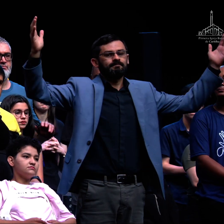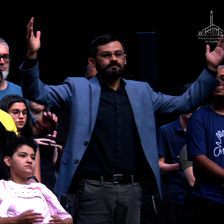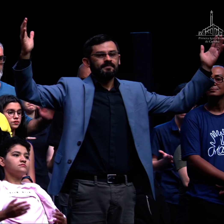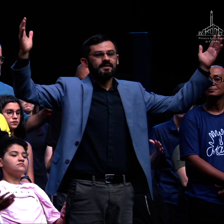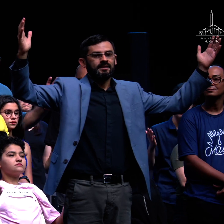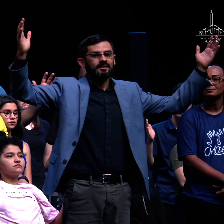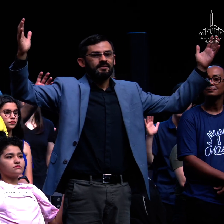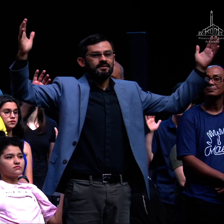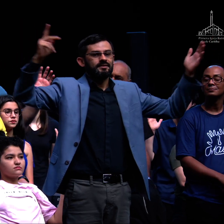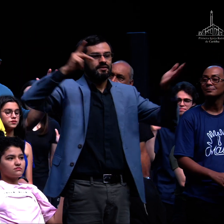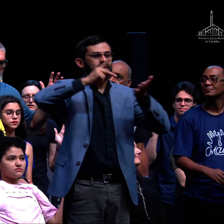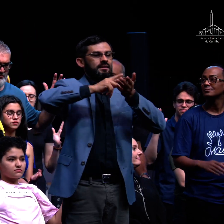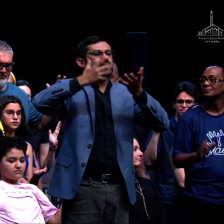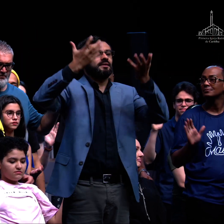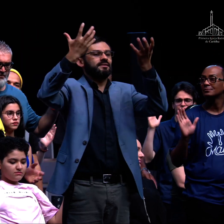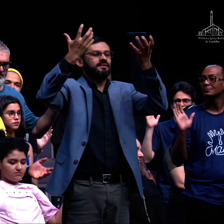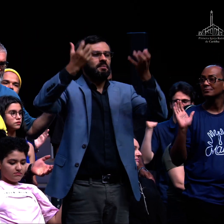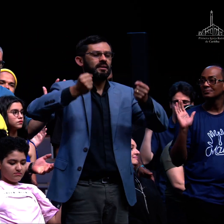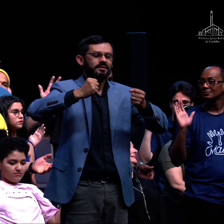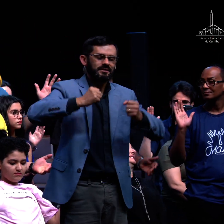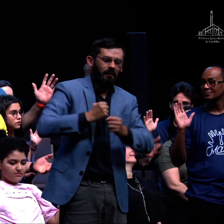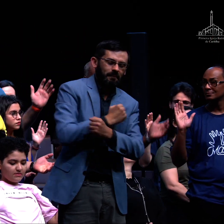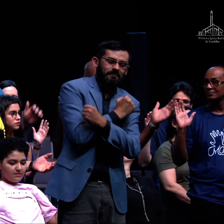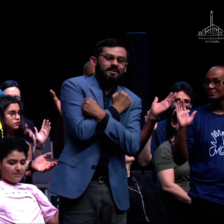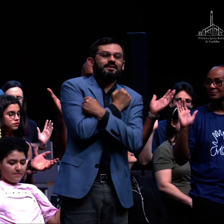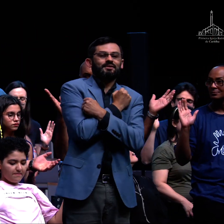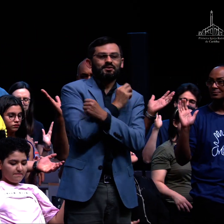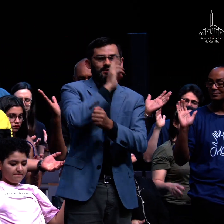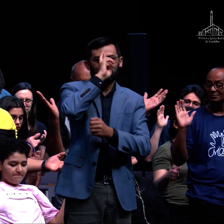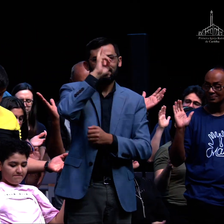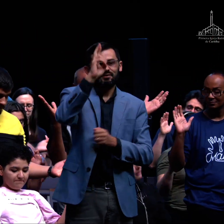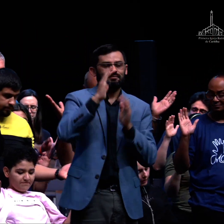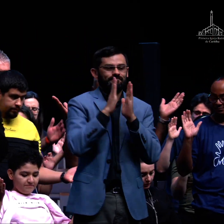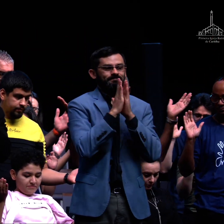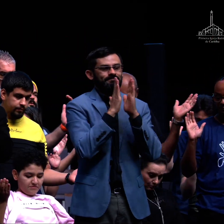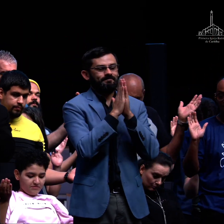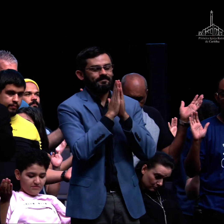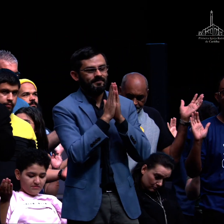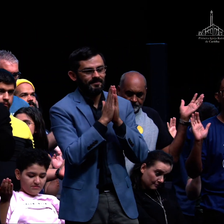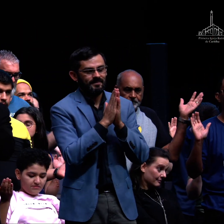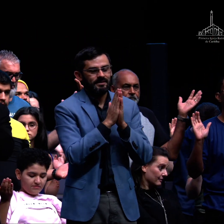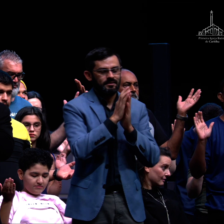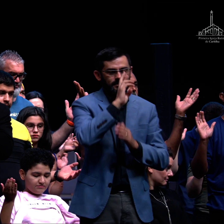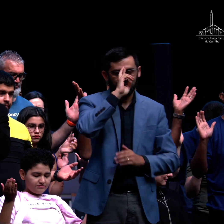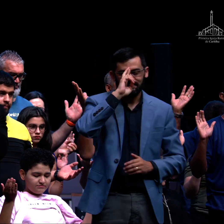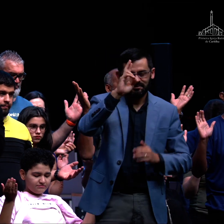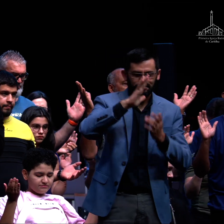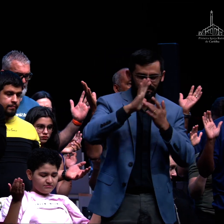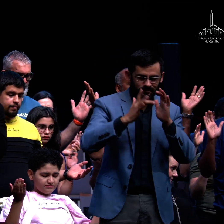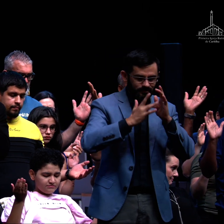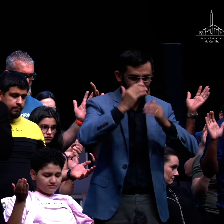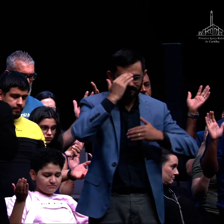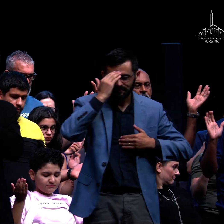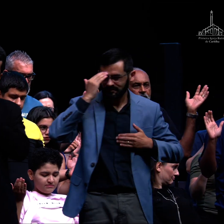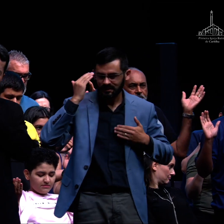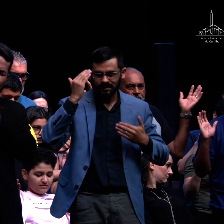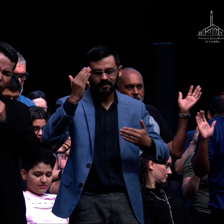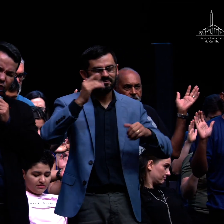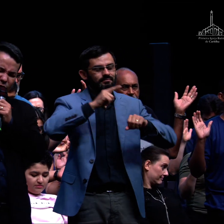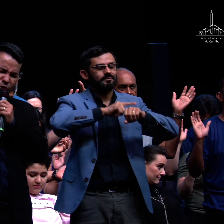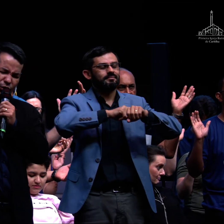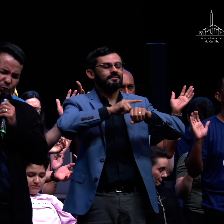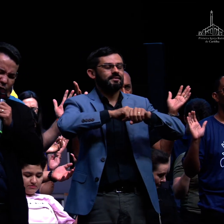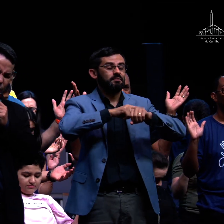você estivesse agora recebendo esse abraço do Senhor, e vamos orar juntos. Senhor Jesus, muito obrigado por esse